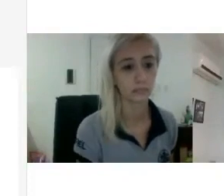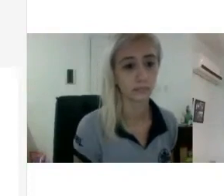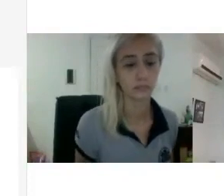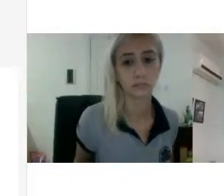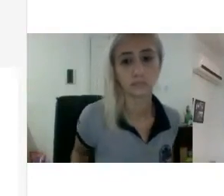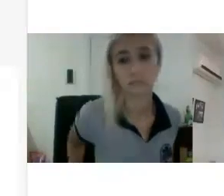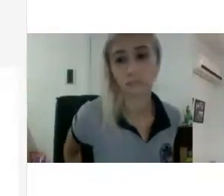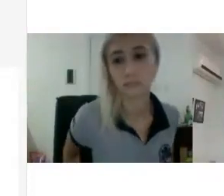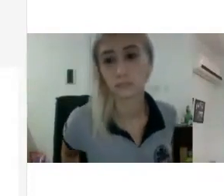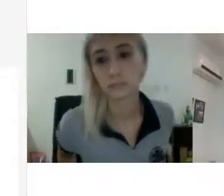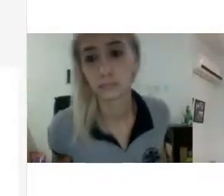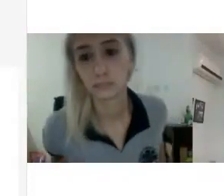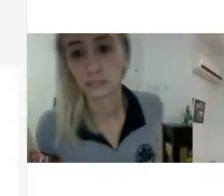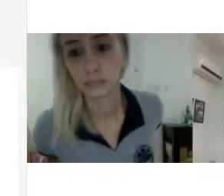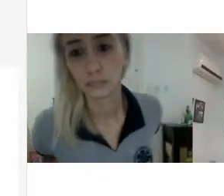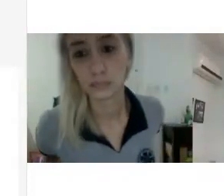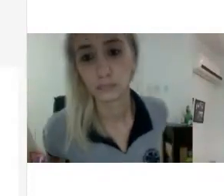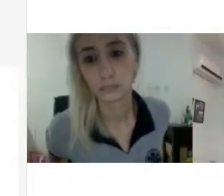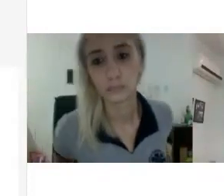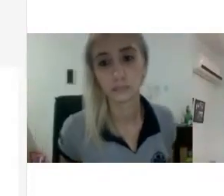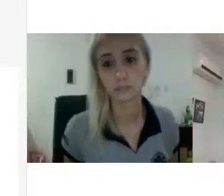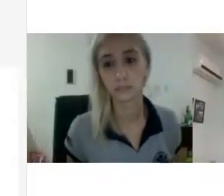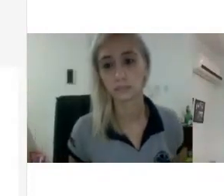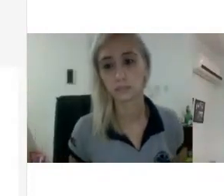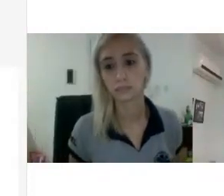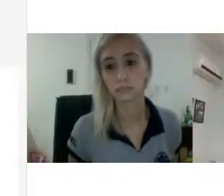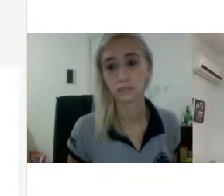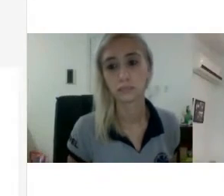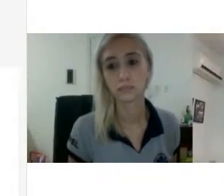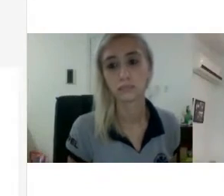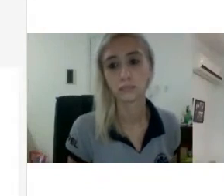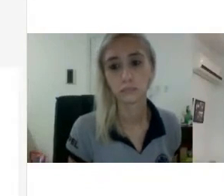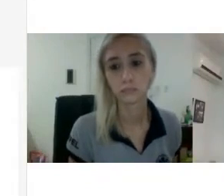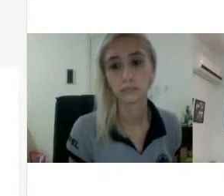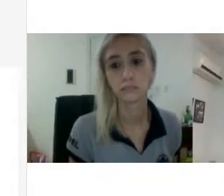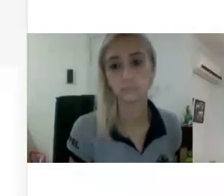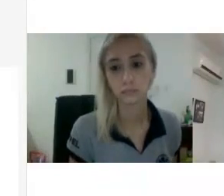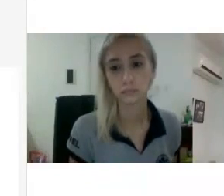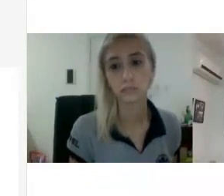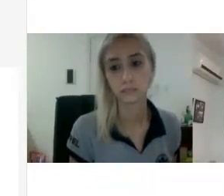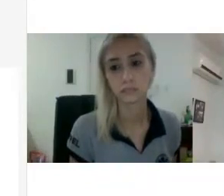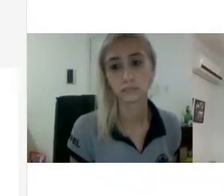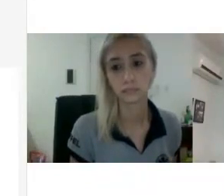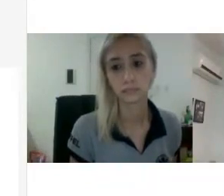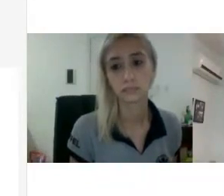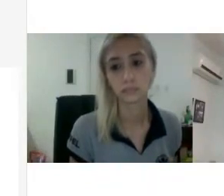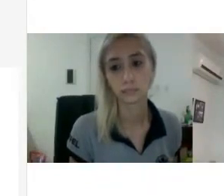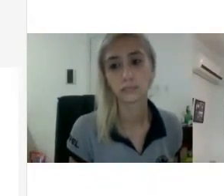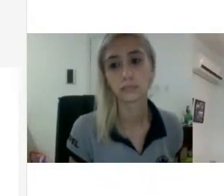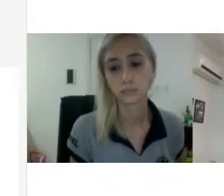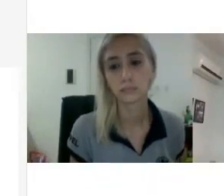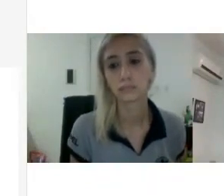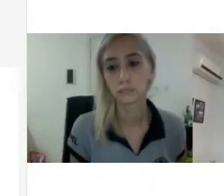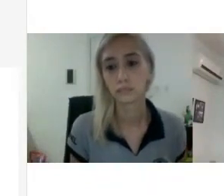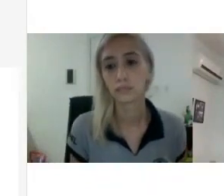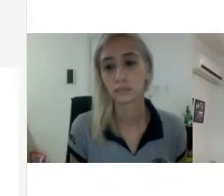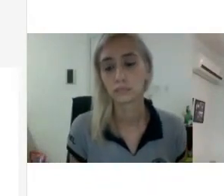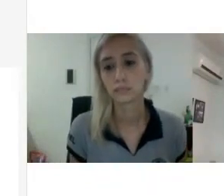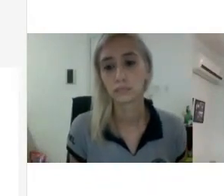ainda não temos alunos com deficiência, mas se tivermos, alguns de nós já estamos preparados, né? Pelo